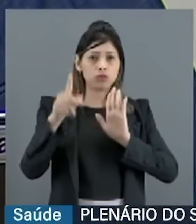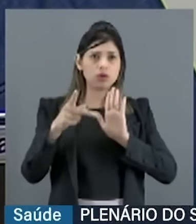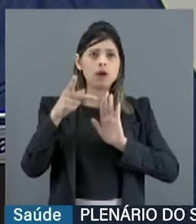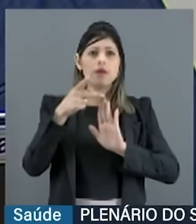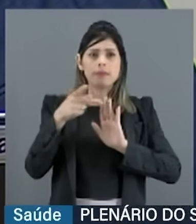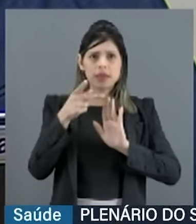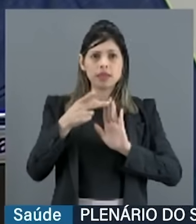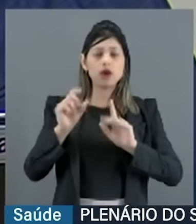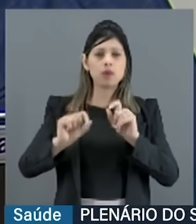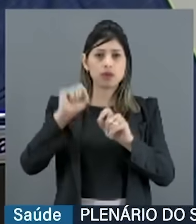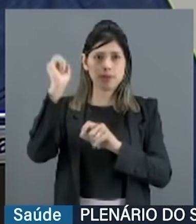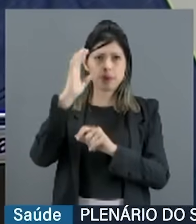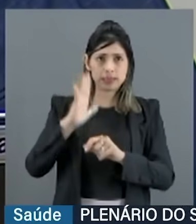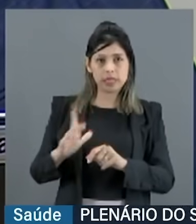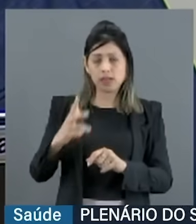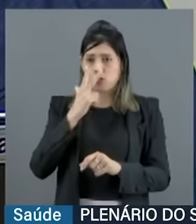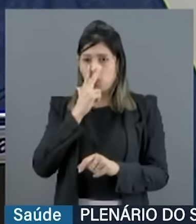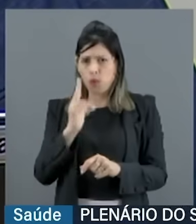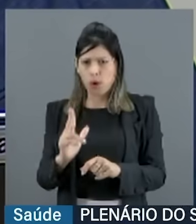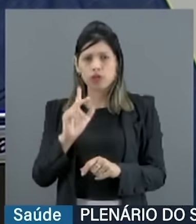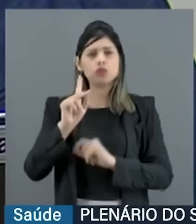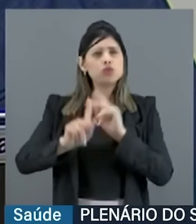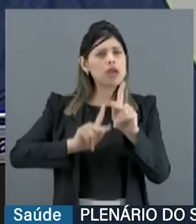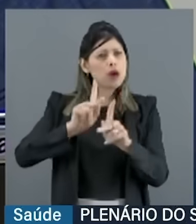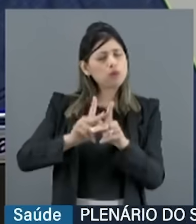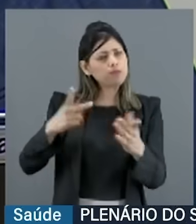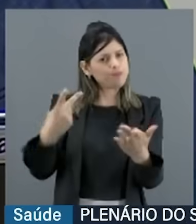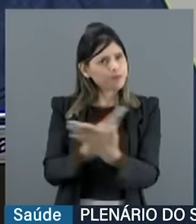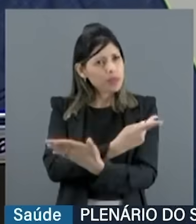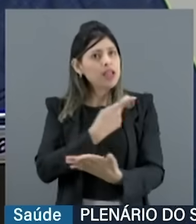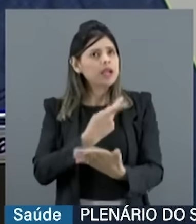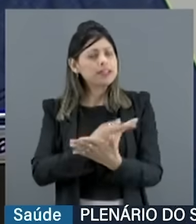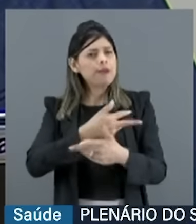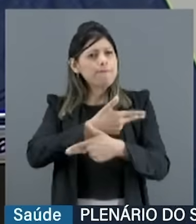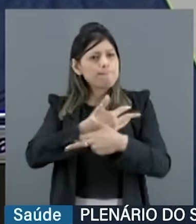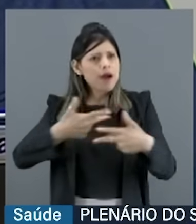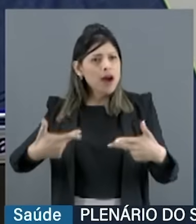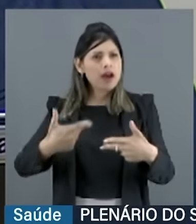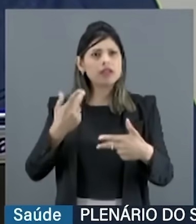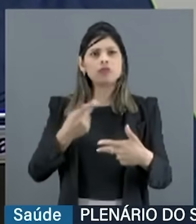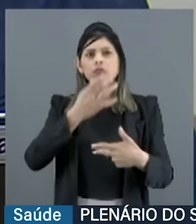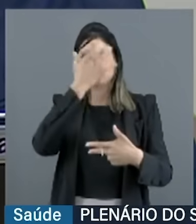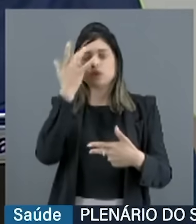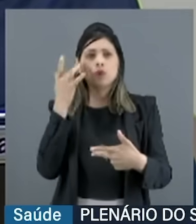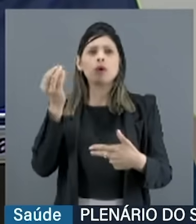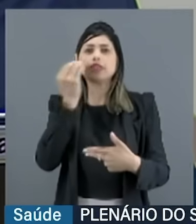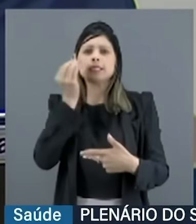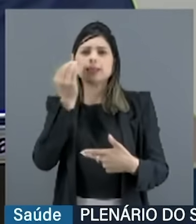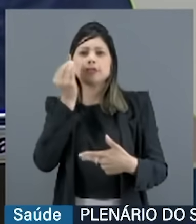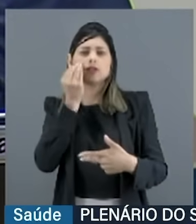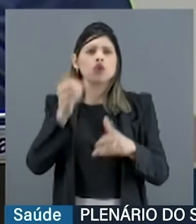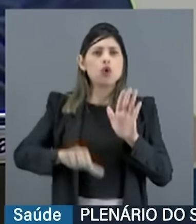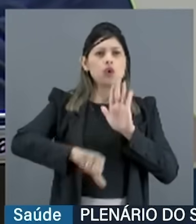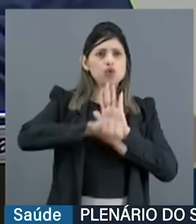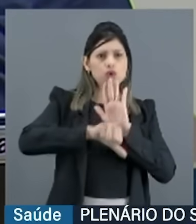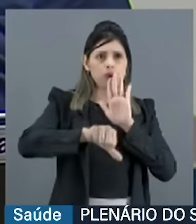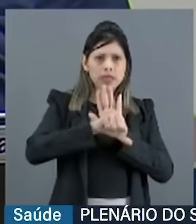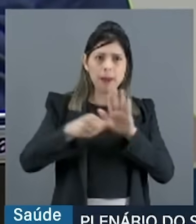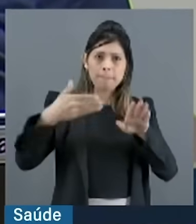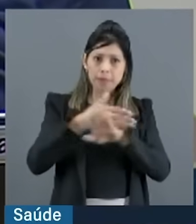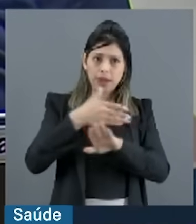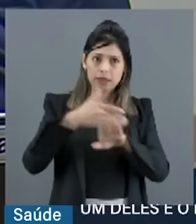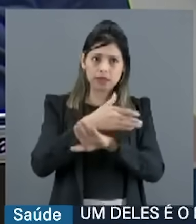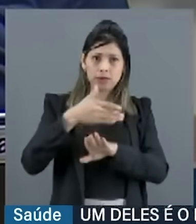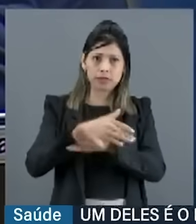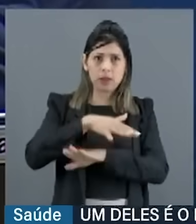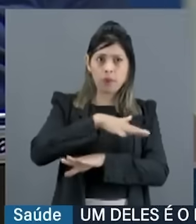considera como agente que pratica o núcleo do tipo penal, enquanto os demais indivíduos que concorrem para o crime são considerados partícipes na